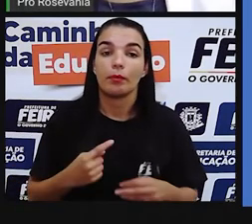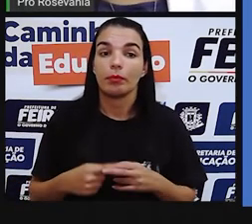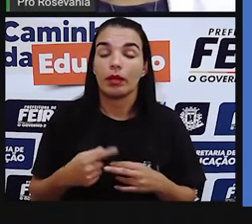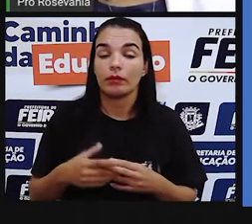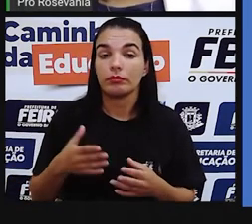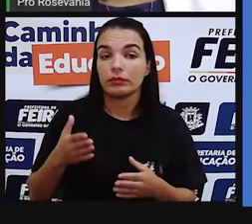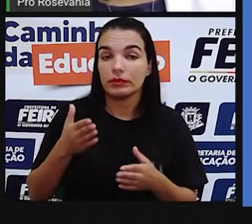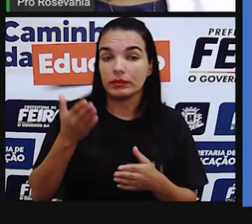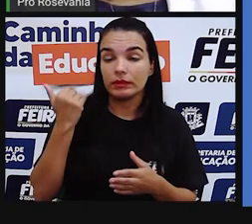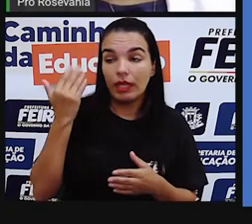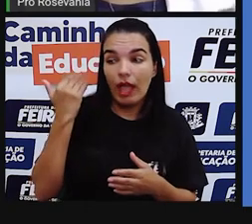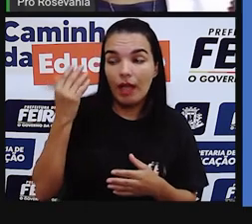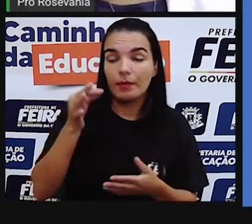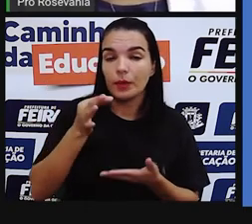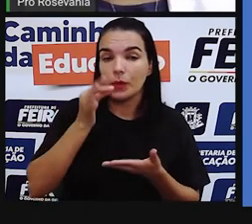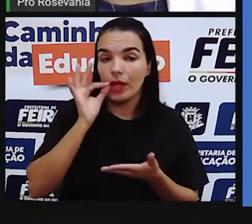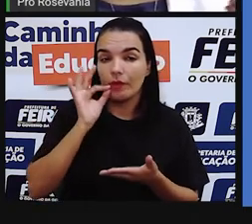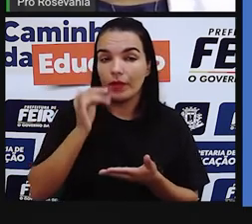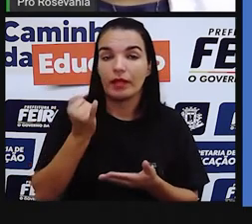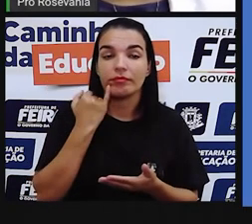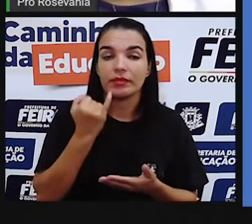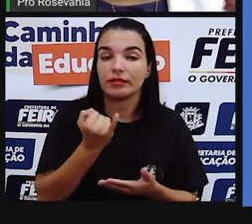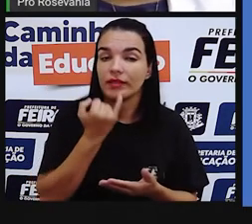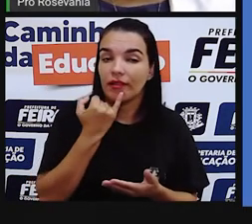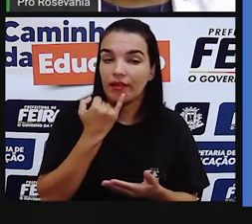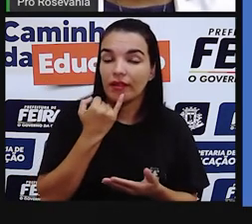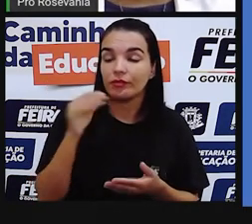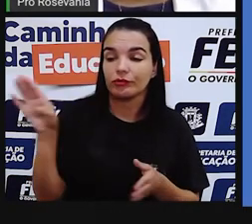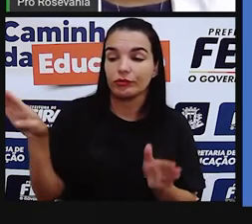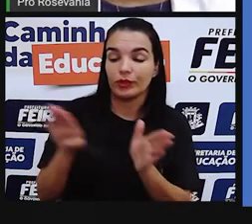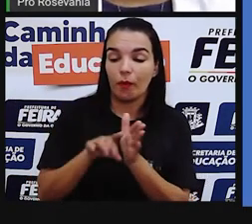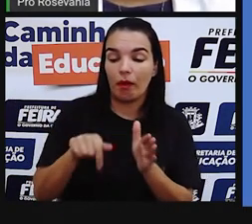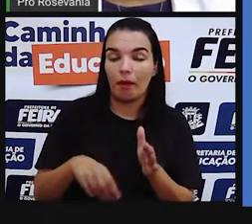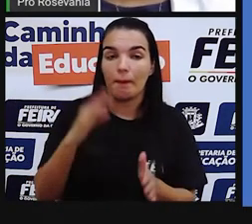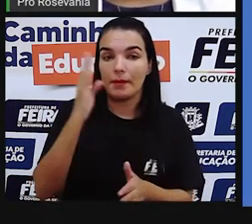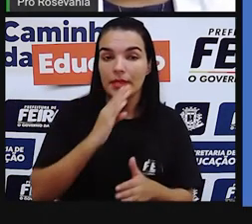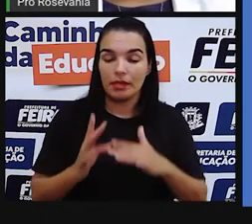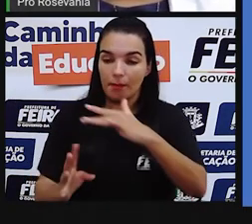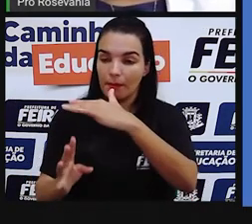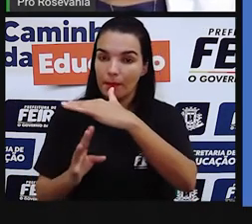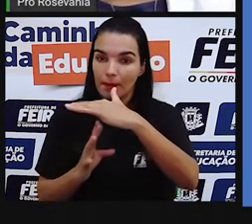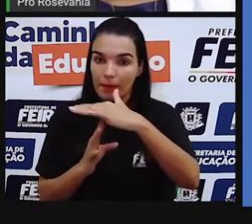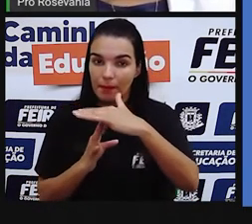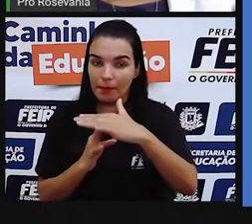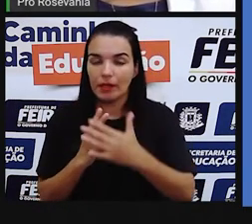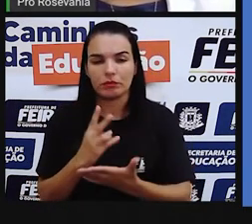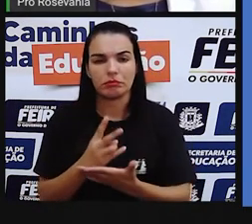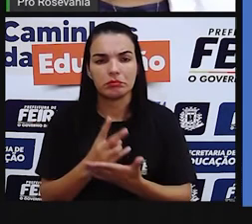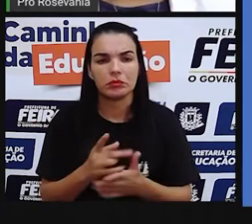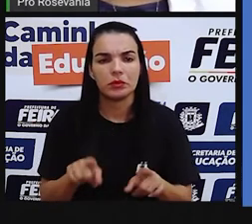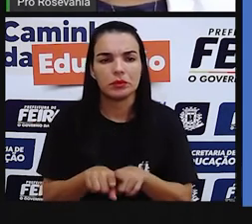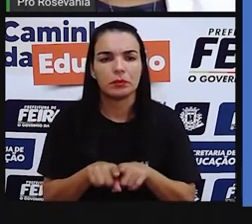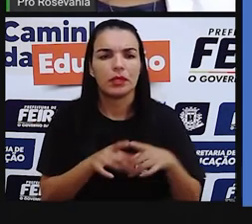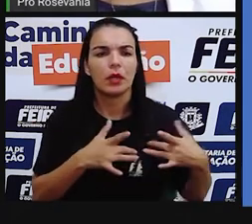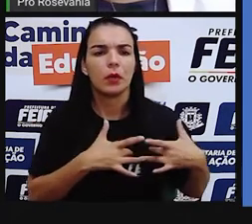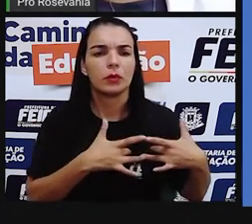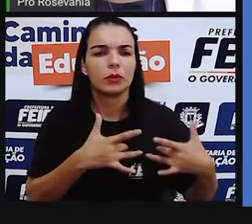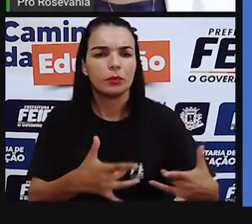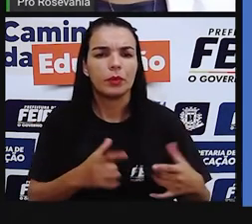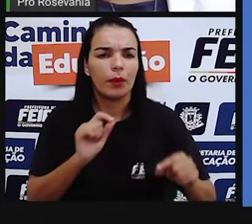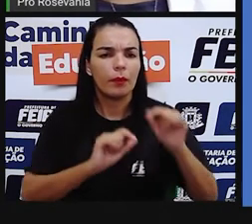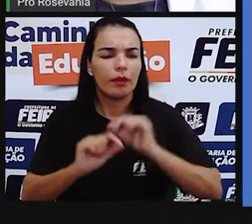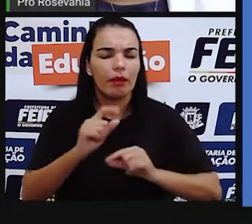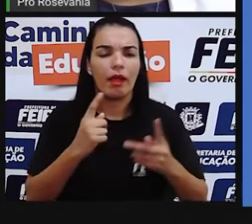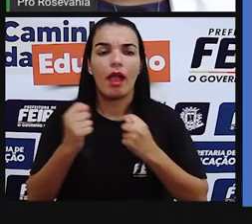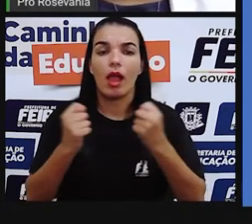e eles trouxeram essas características para a gente, e a gente foi também assimilando essas questões econômicas ali, como, né, plantar